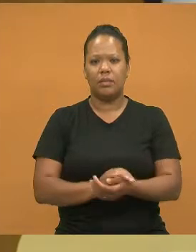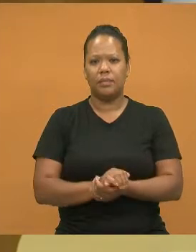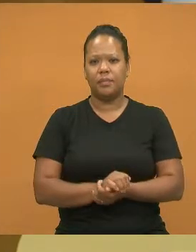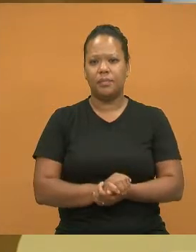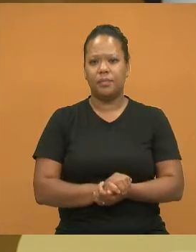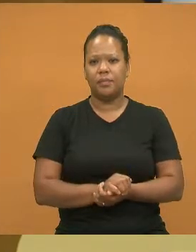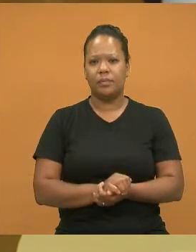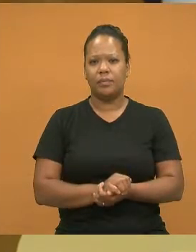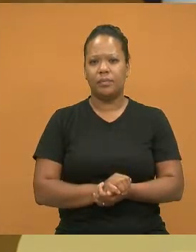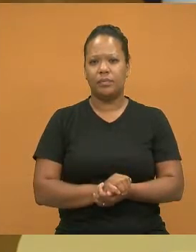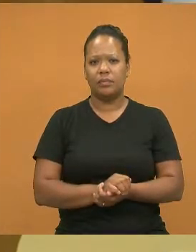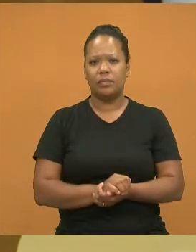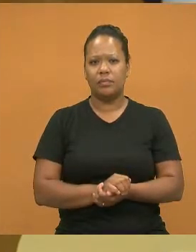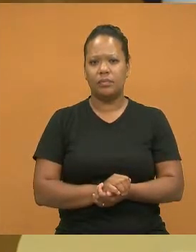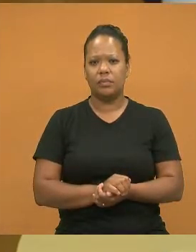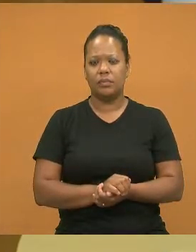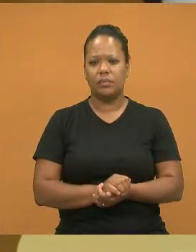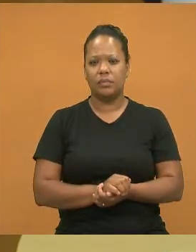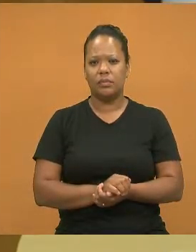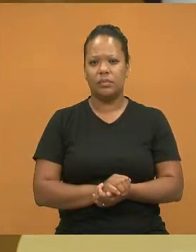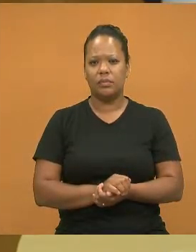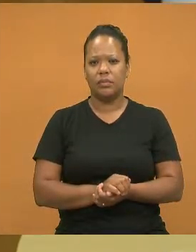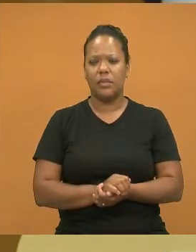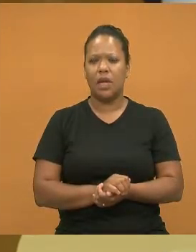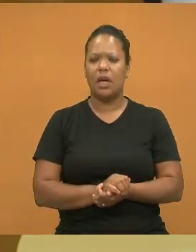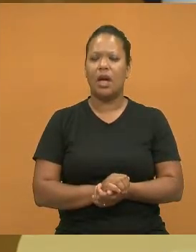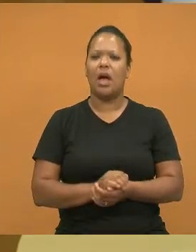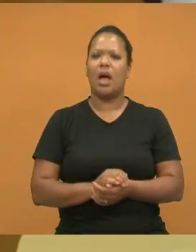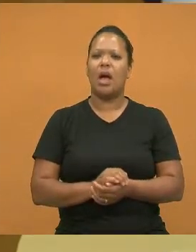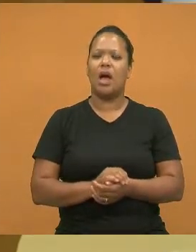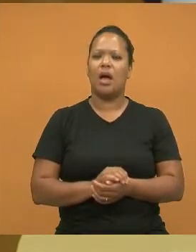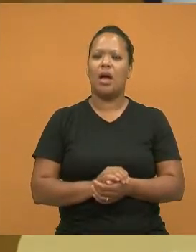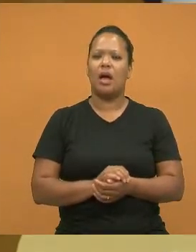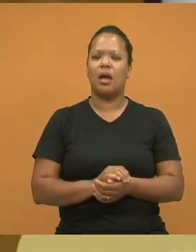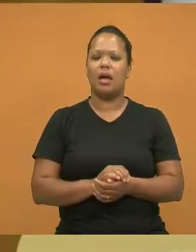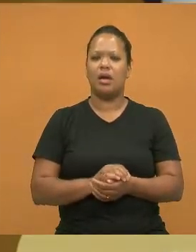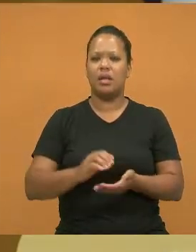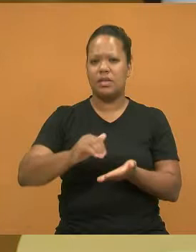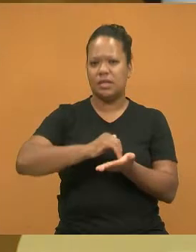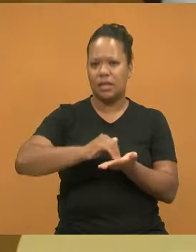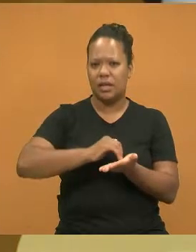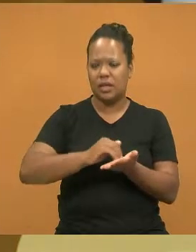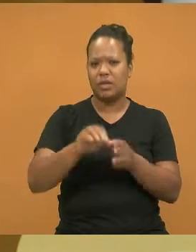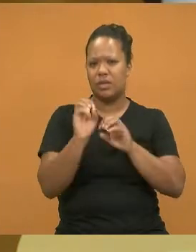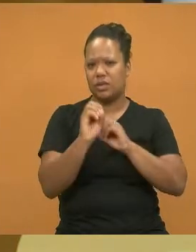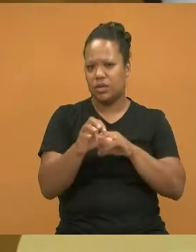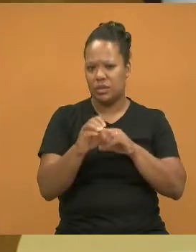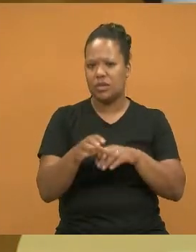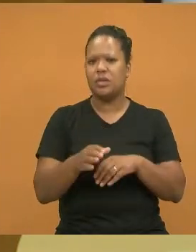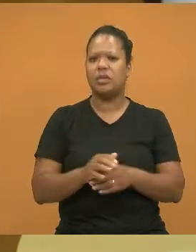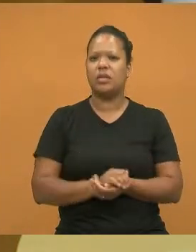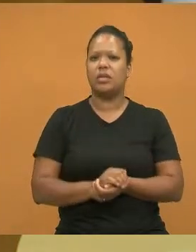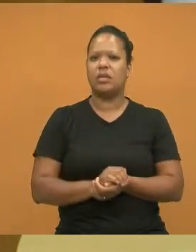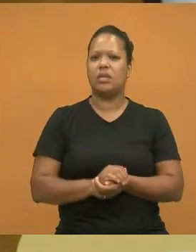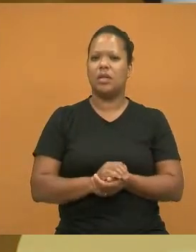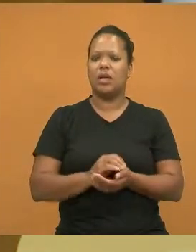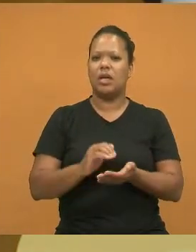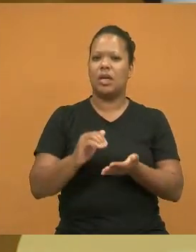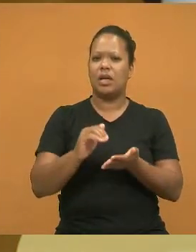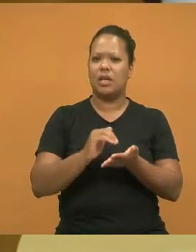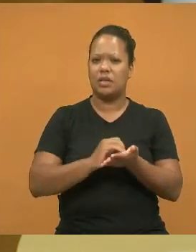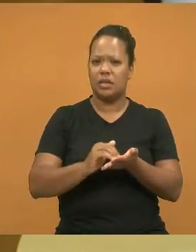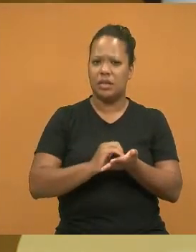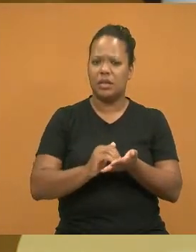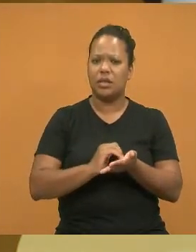chega. Tem todas a diretoria de ensino, a Secretaria de Educação, o esporte, a cultura,